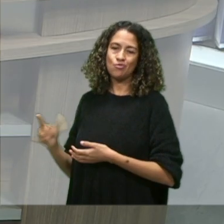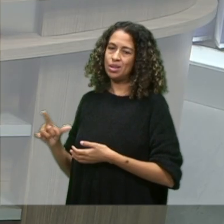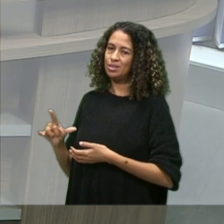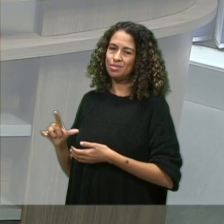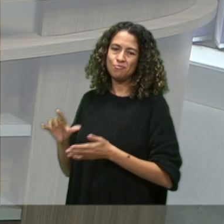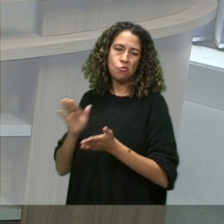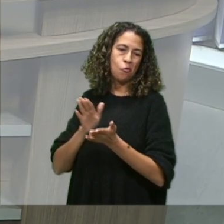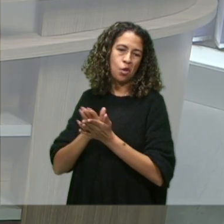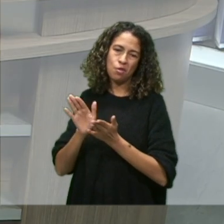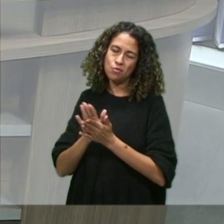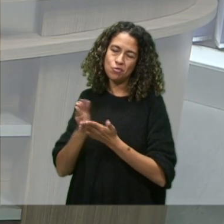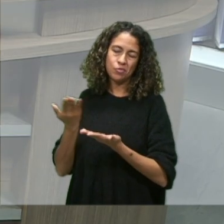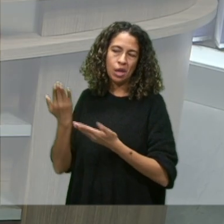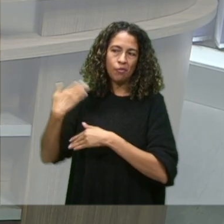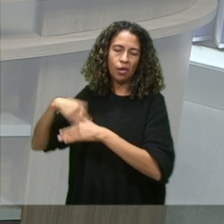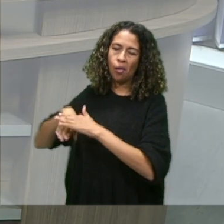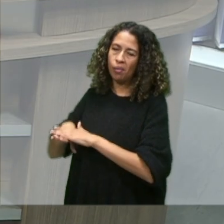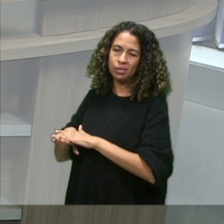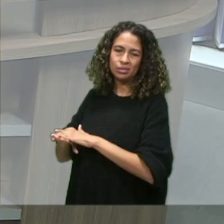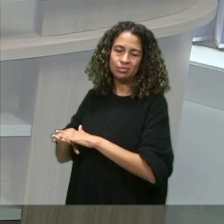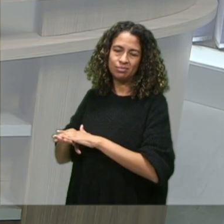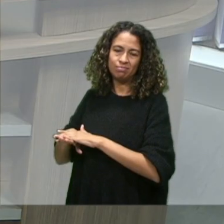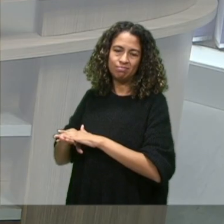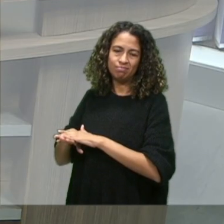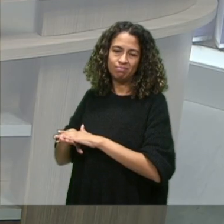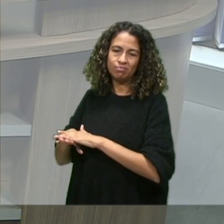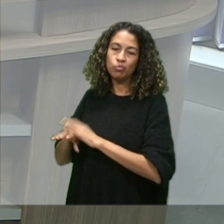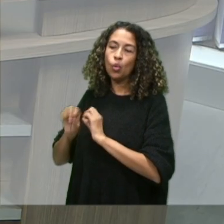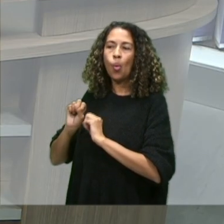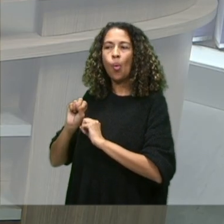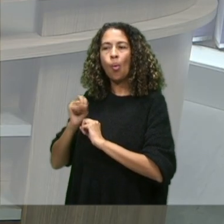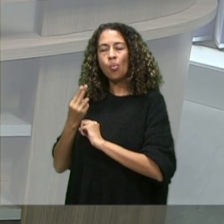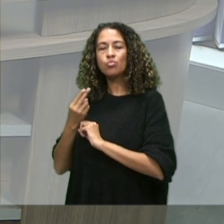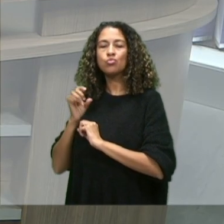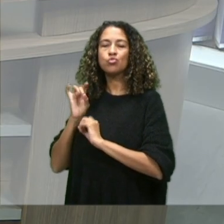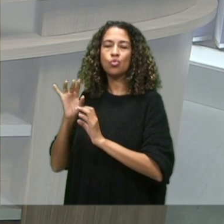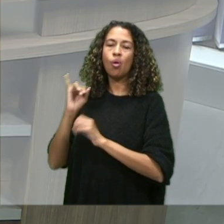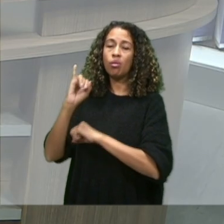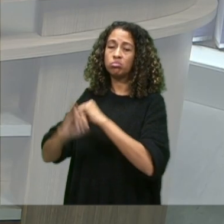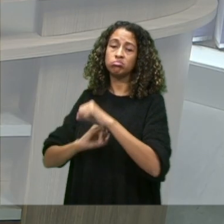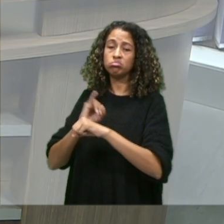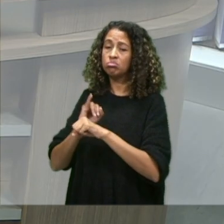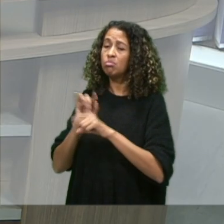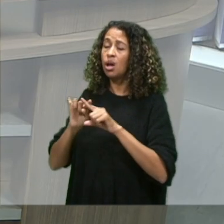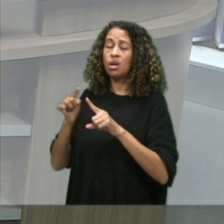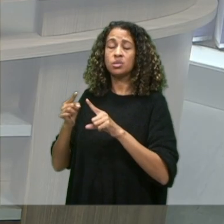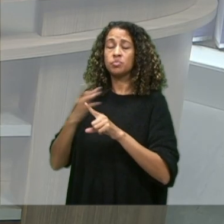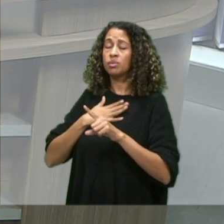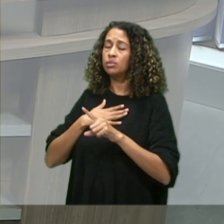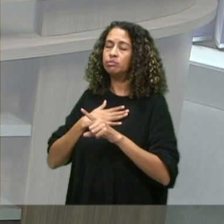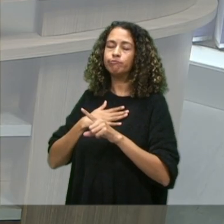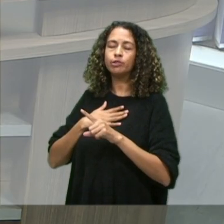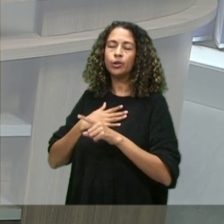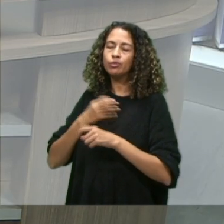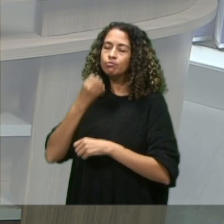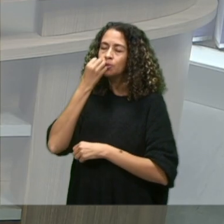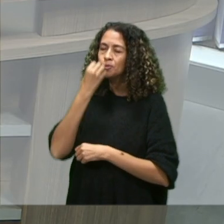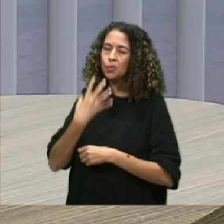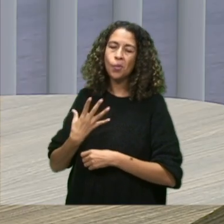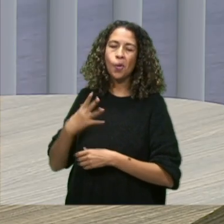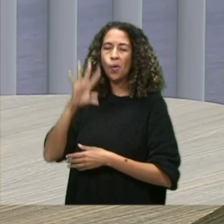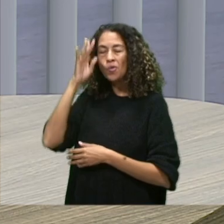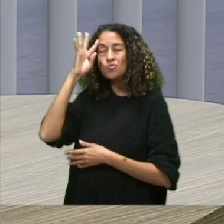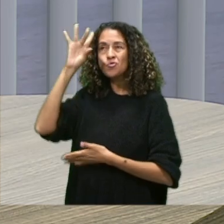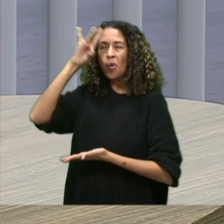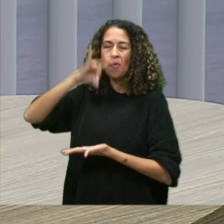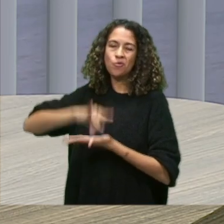nem sairia, ou fosse um livro somente digital, mas foi para mim fundamental, foi uma realização conseguir colocar esse livro no